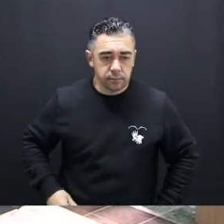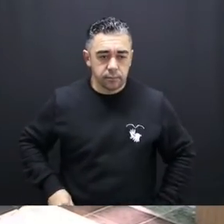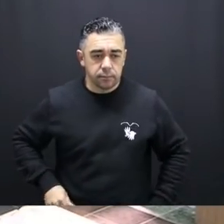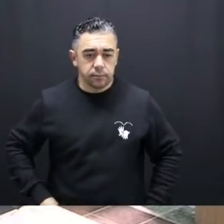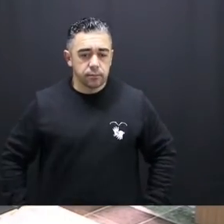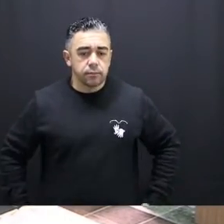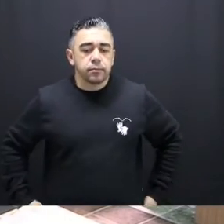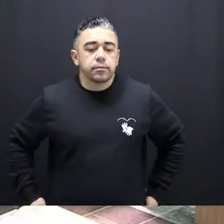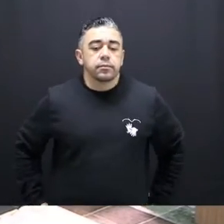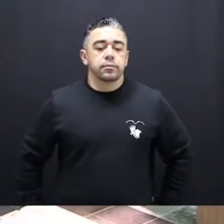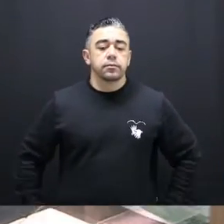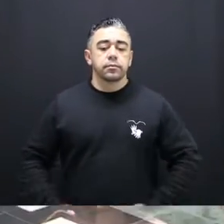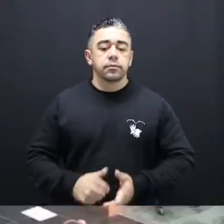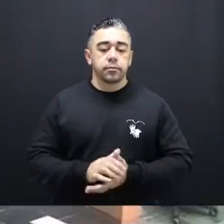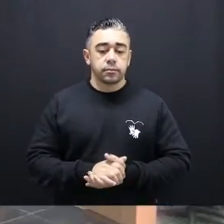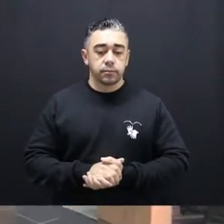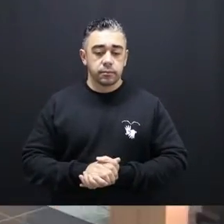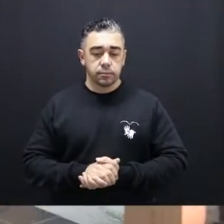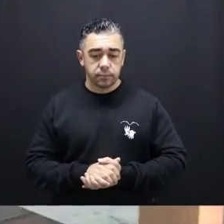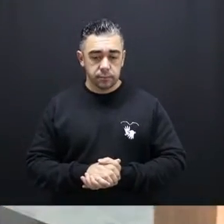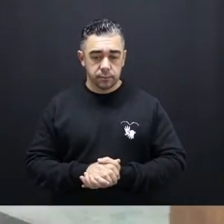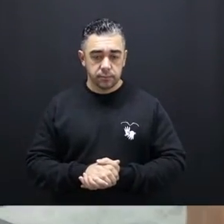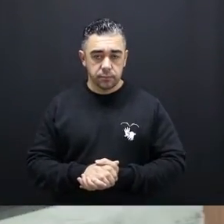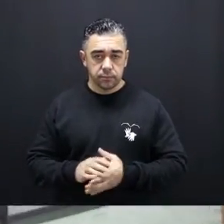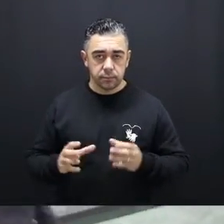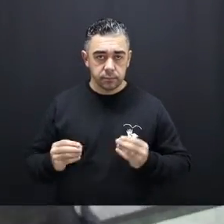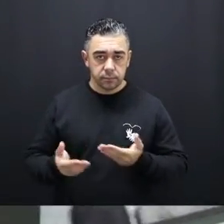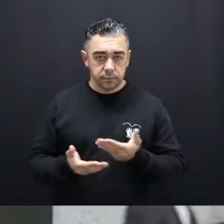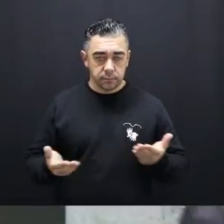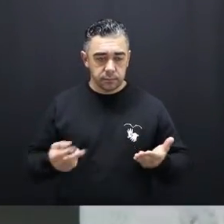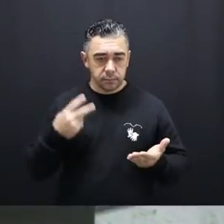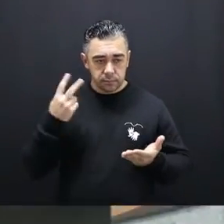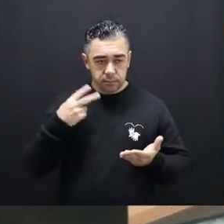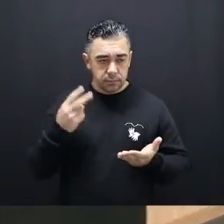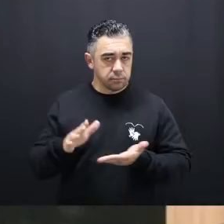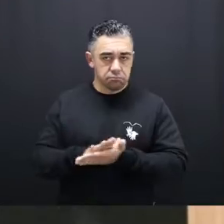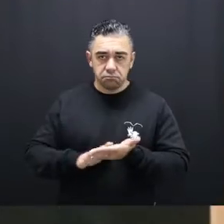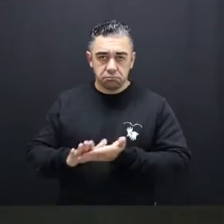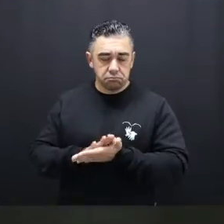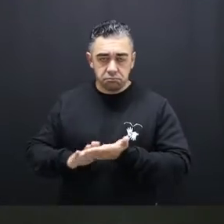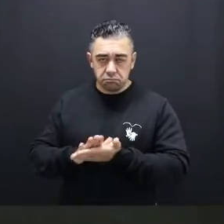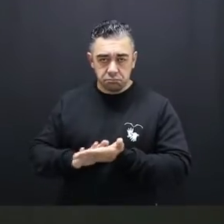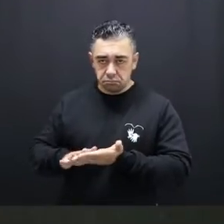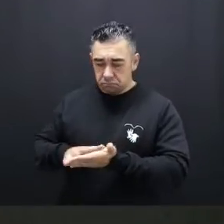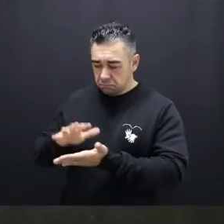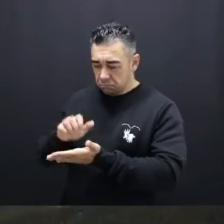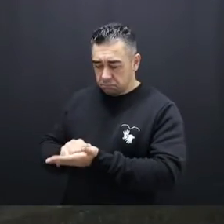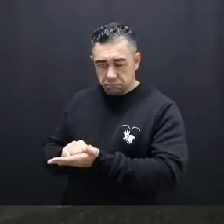G1 Olá senhoras e senhores vereadores estão não havendo mais